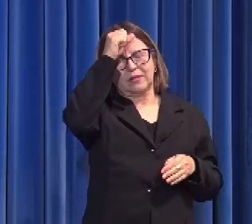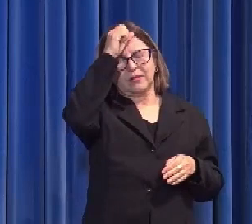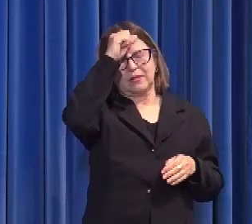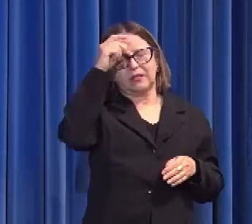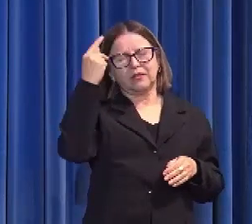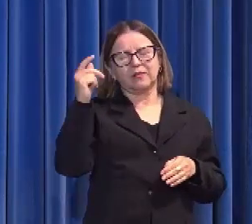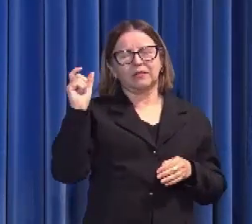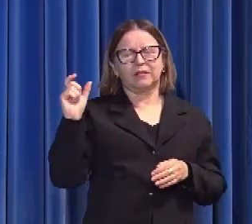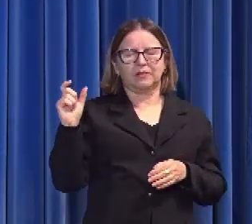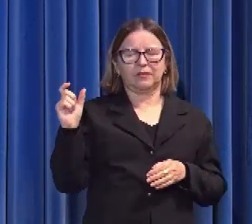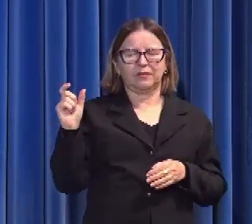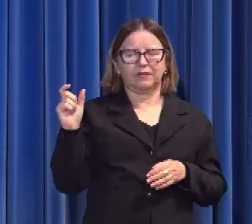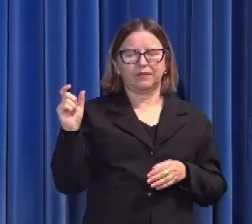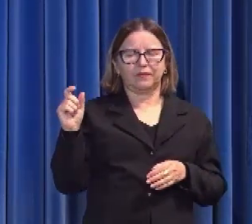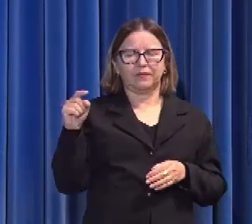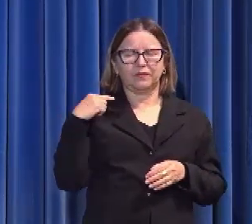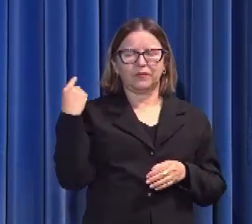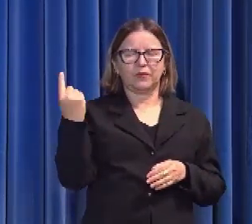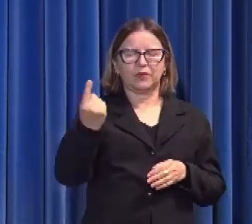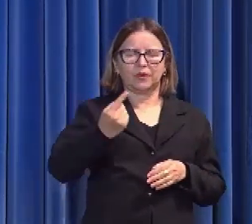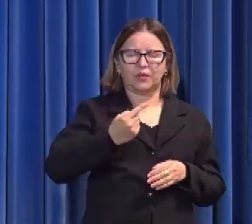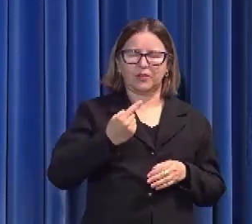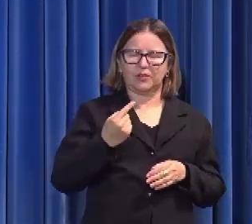e nós não estamos diante